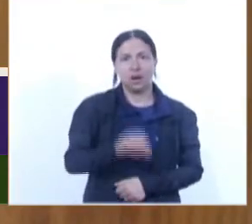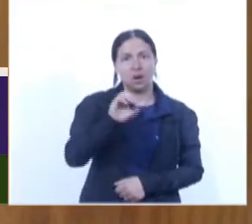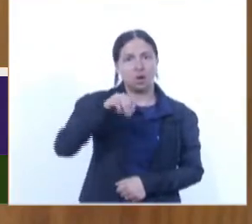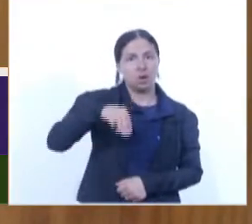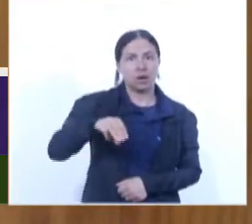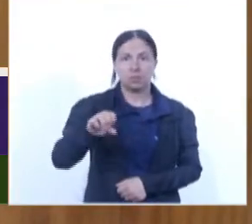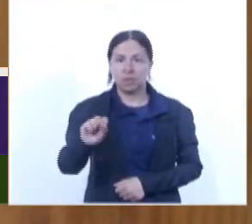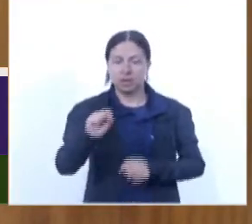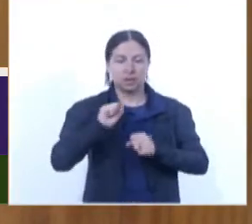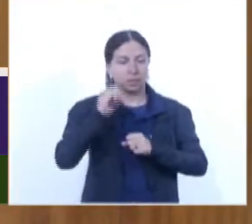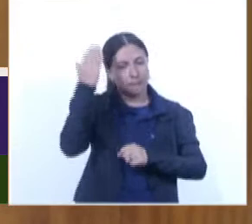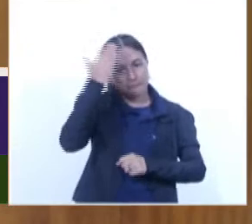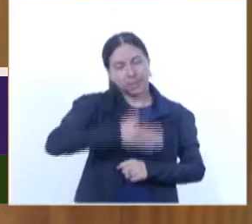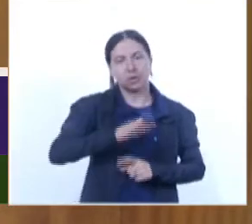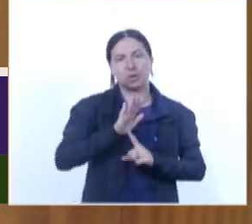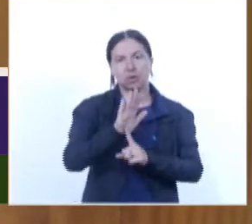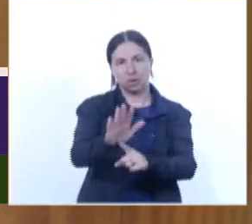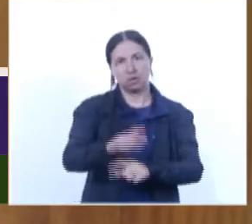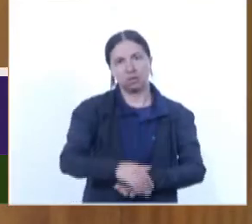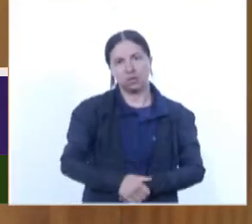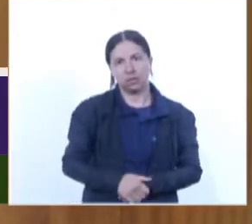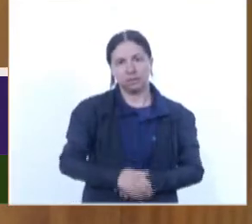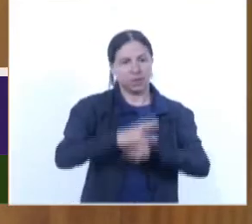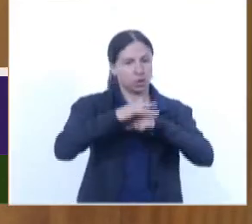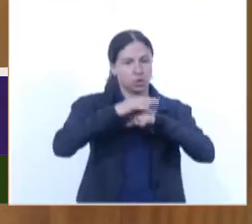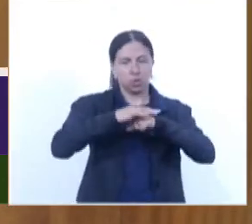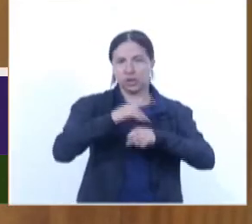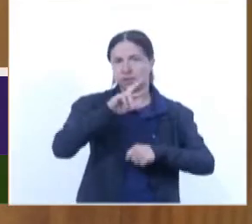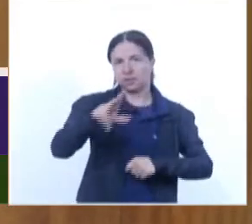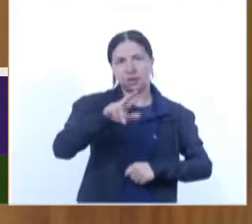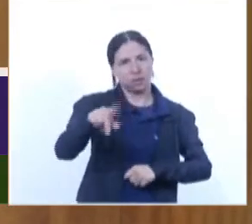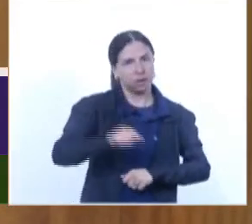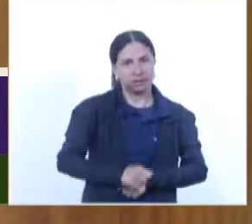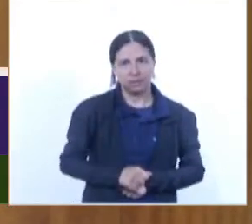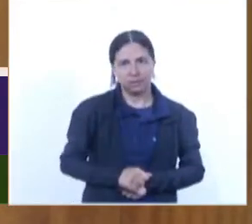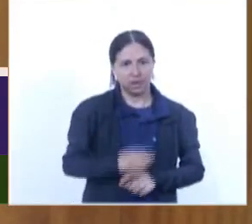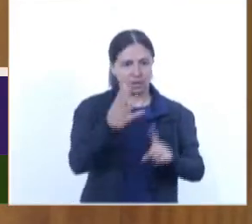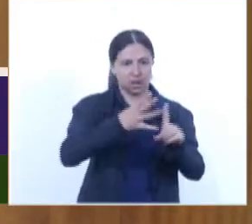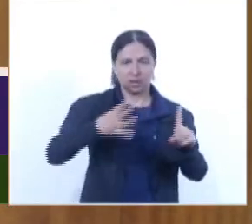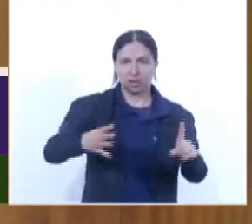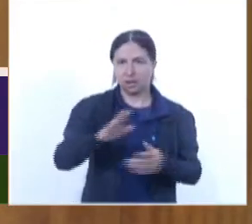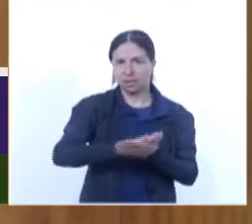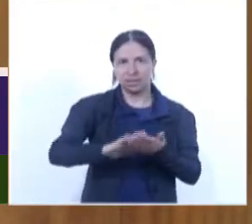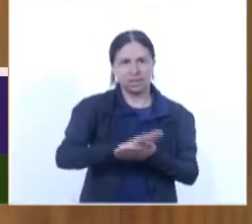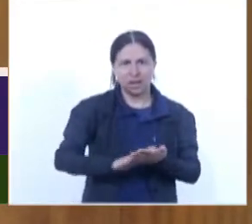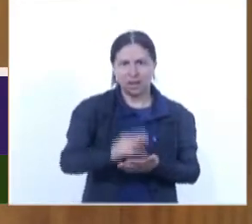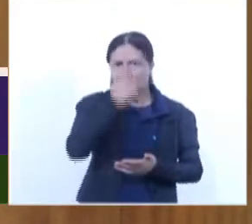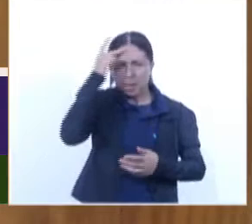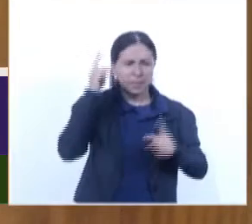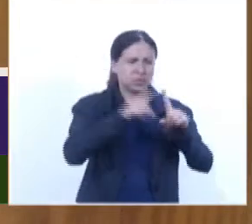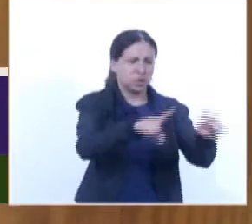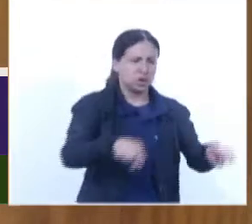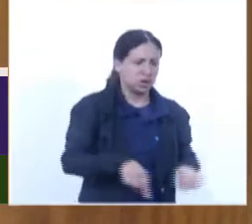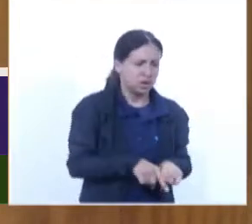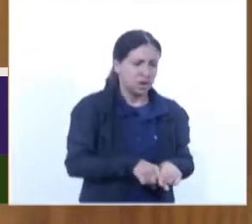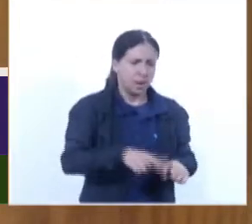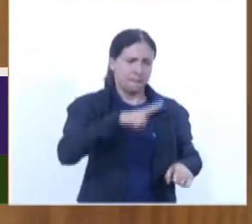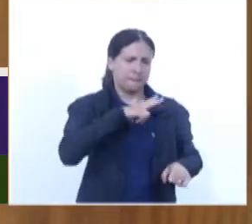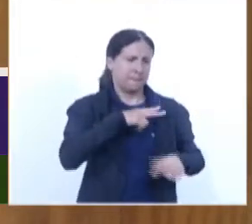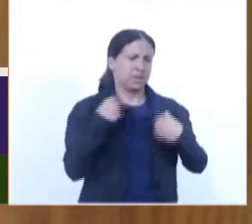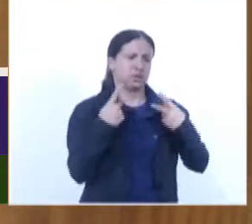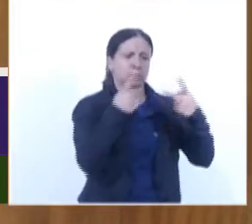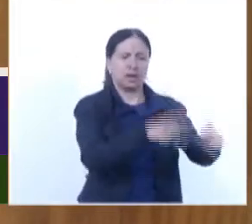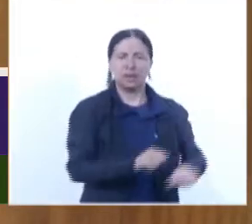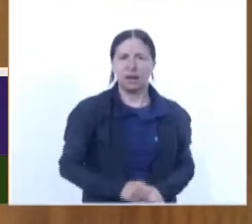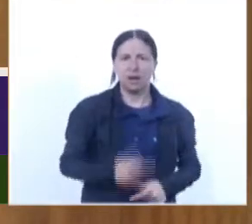e portanto toda orientação sexual é legítima e o que Cada um faz entre quatro paredes não deveria interessar ninguém a não